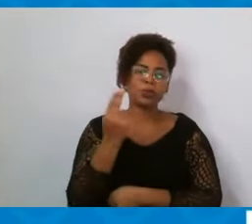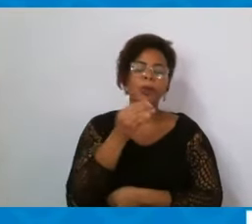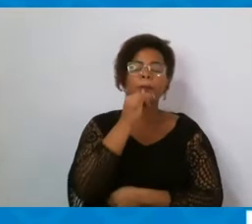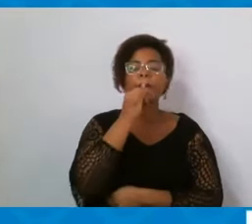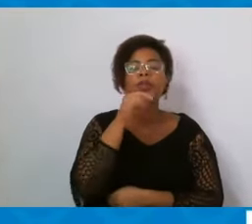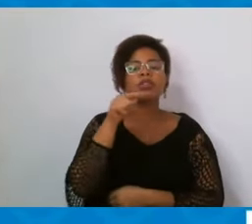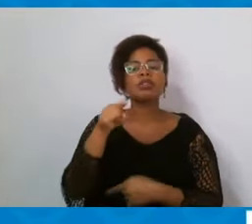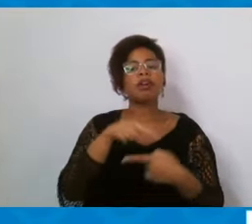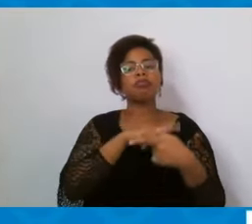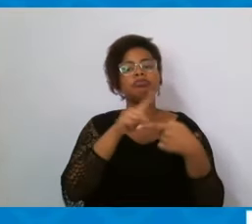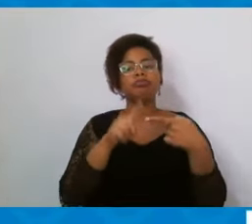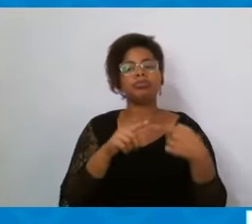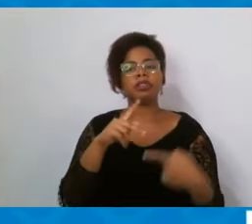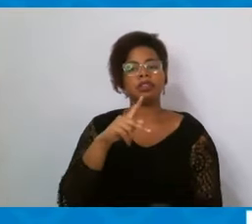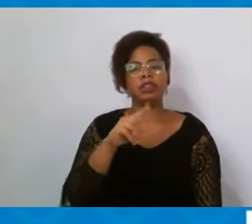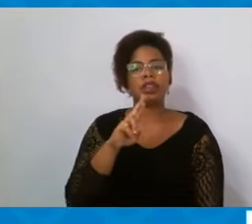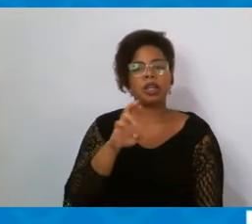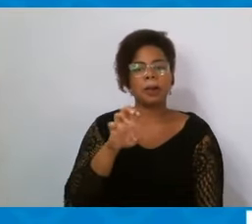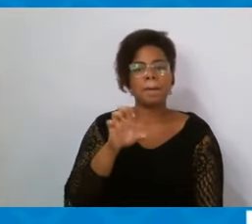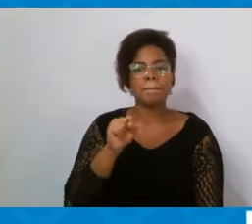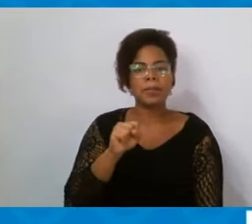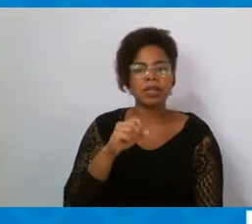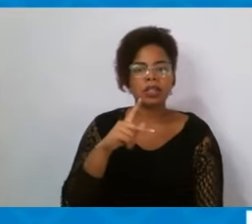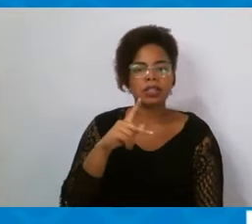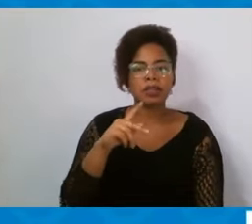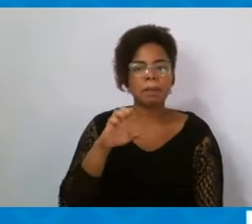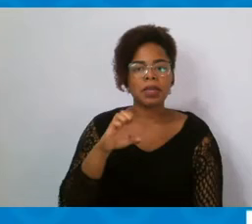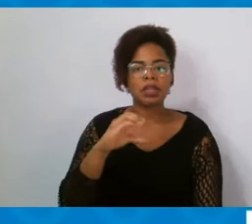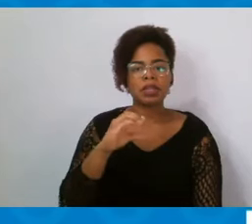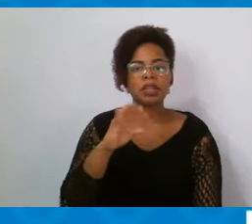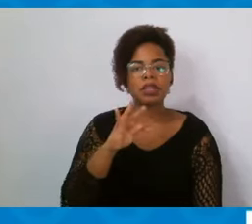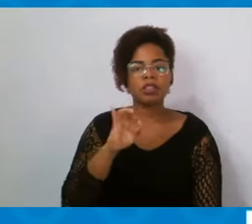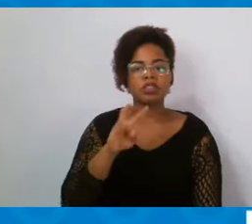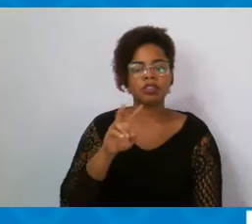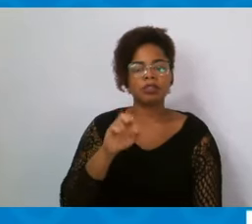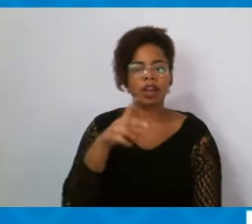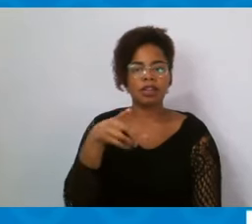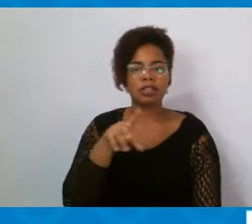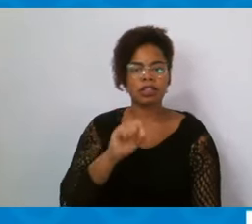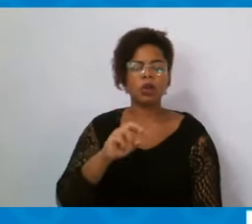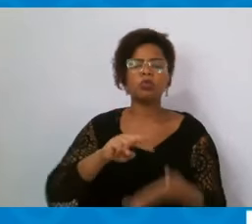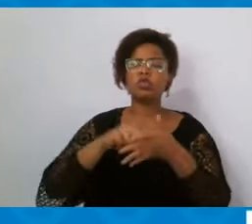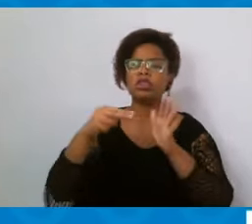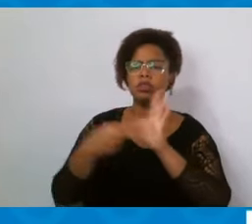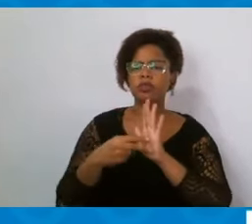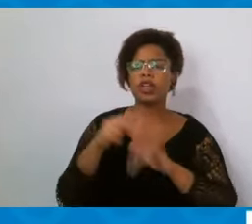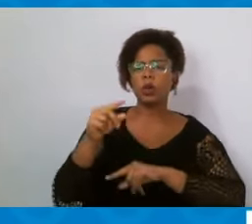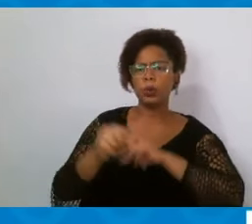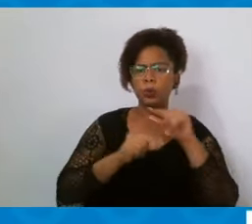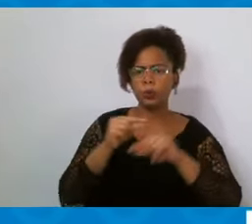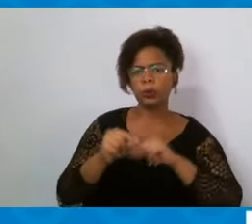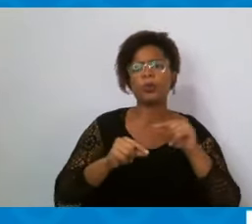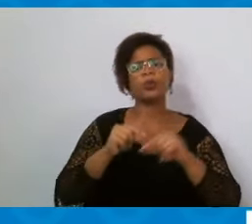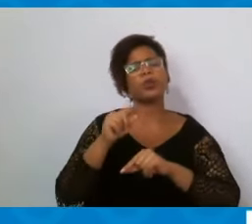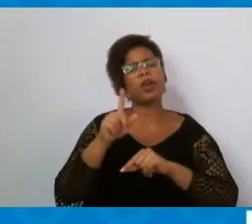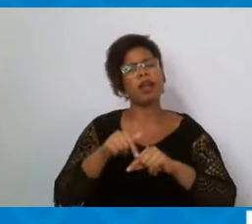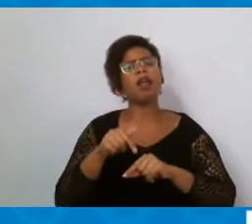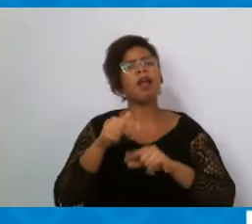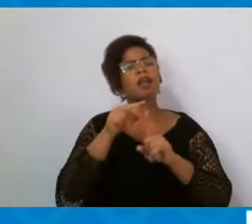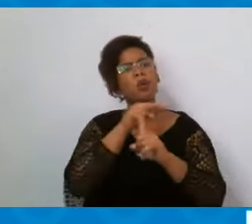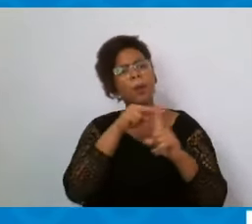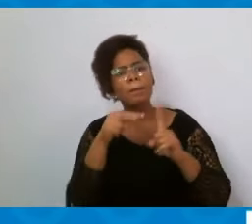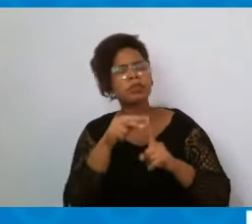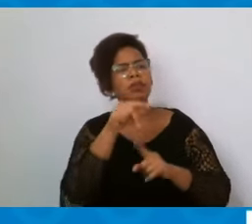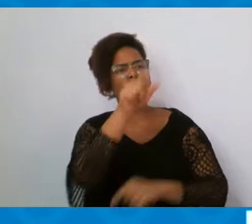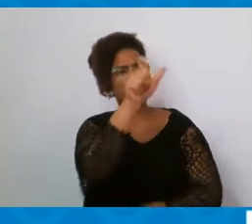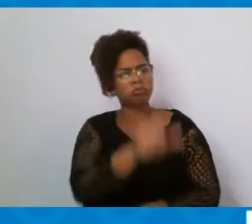passear por diferentes olhares e tentar capturar o que o outro está vendo do